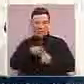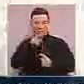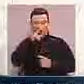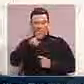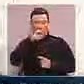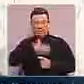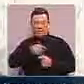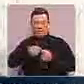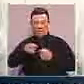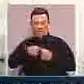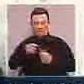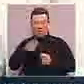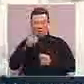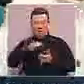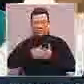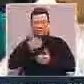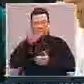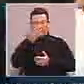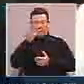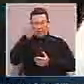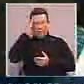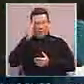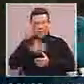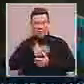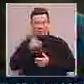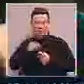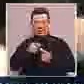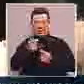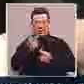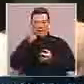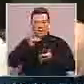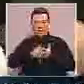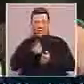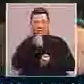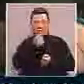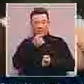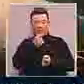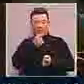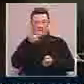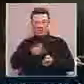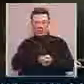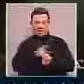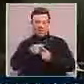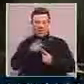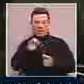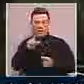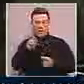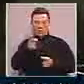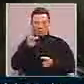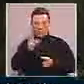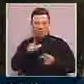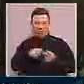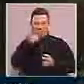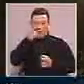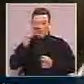espirometria, são as provas funcionais respiratórias e os testes de função capilar com a glicemia e com o colesterol. Quem passa por aqui